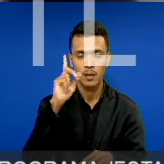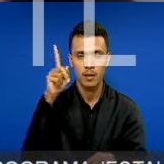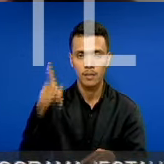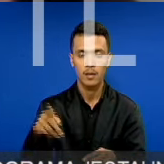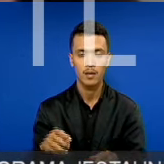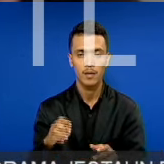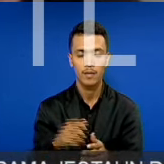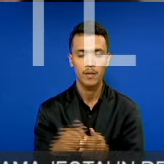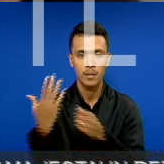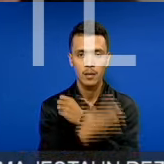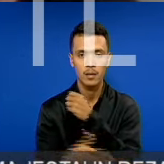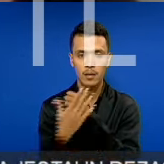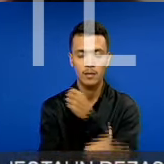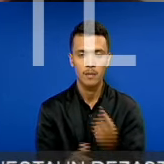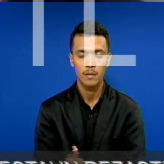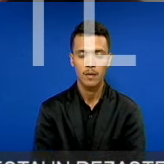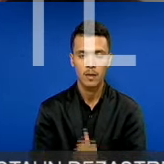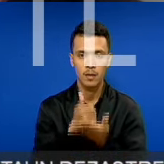apoia bastante durante e tenha